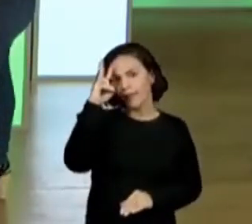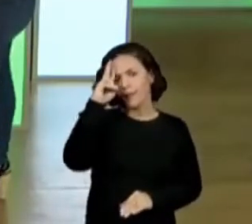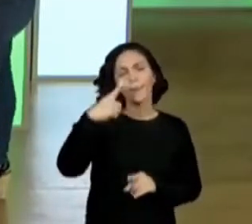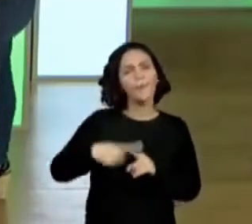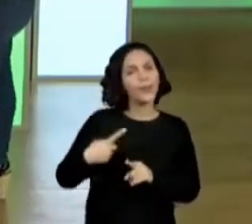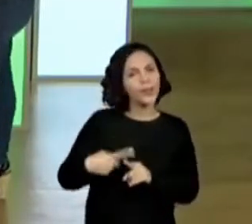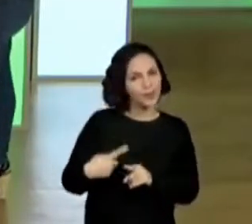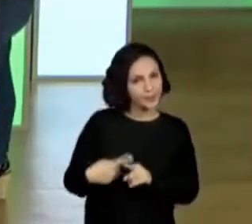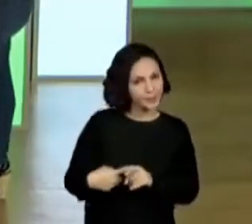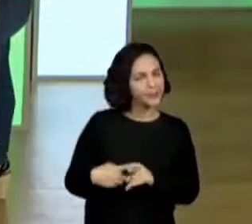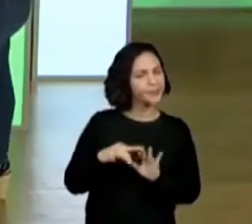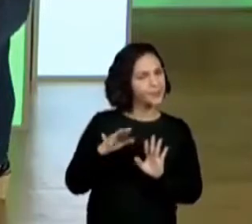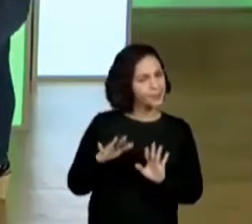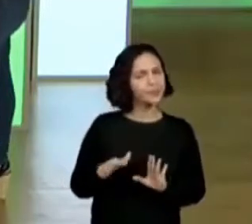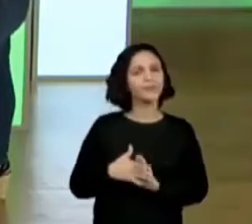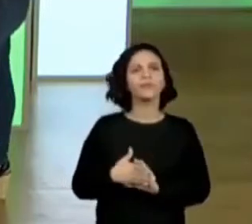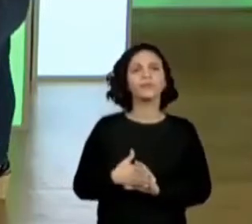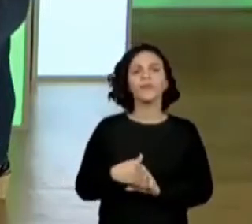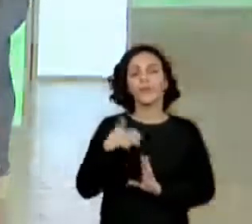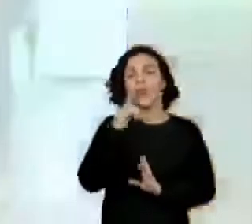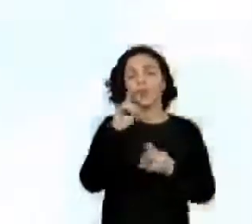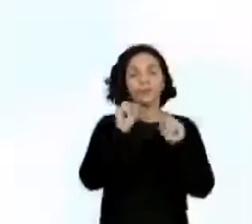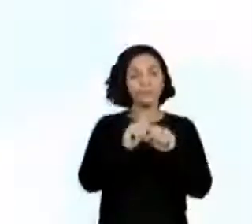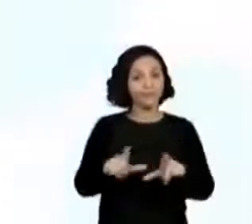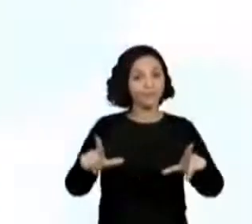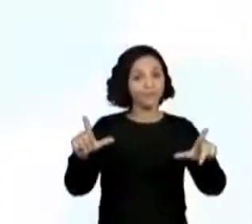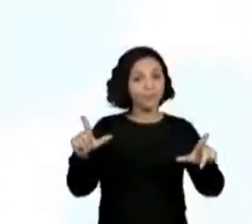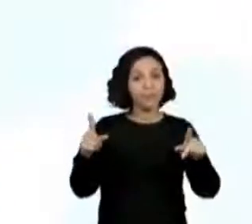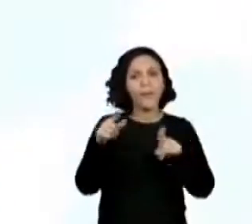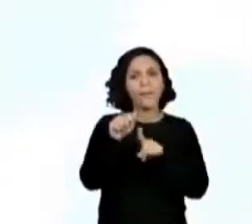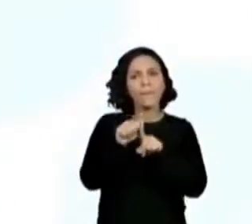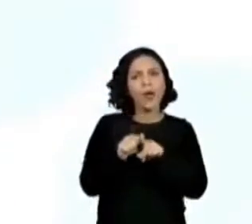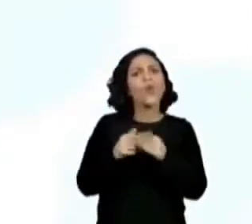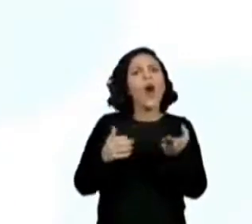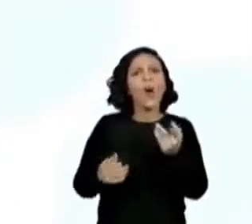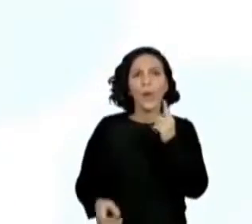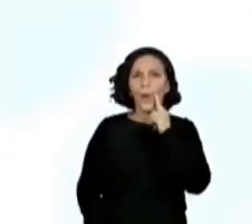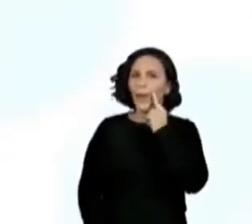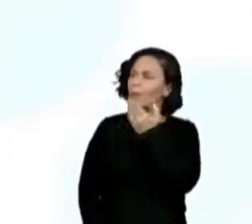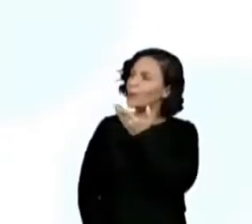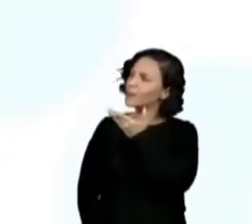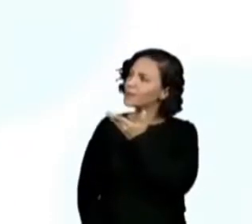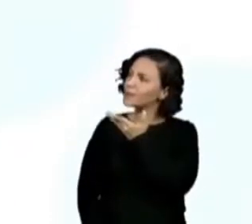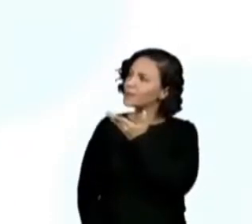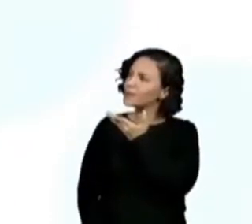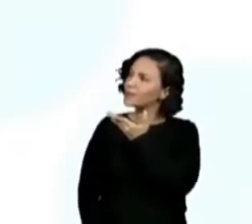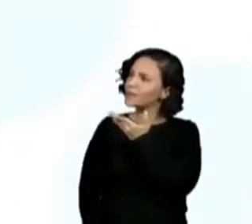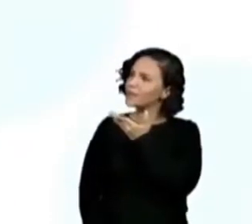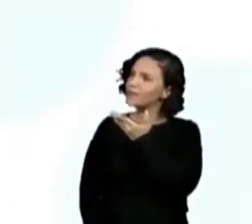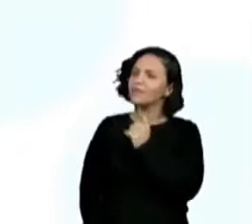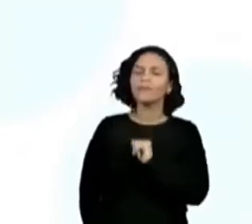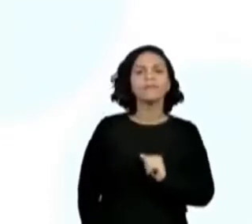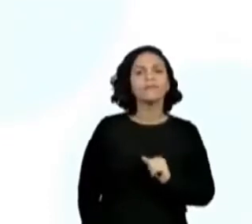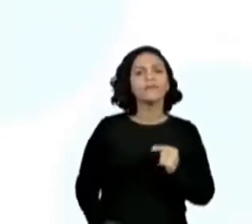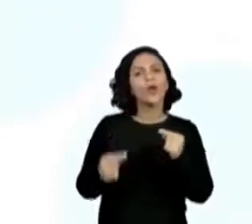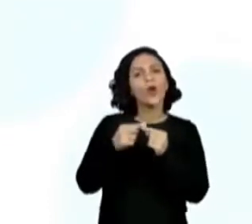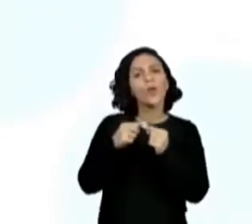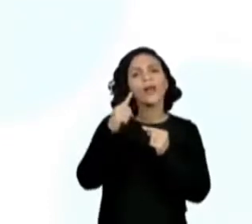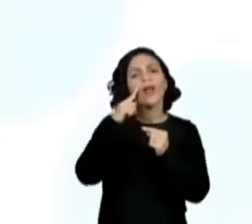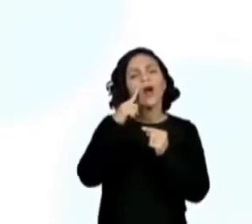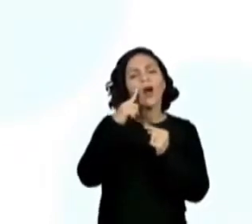quê? Aqui na tela cheia, a gente tem que mês. Que mês que a gente representou